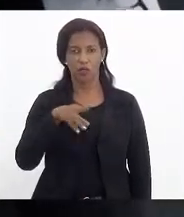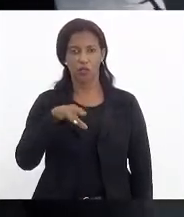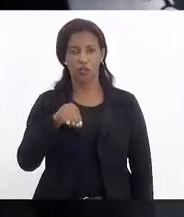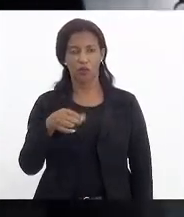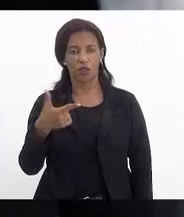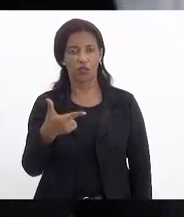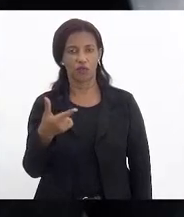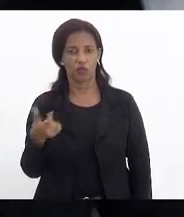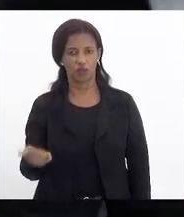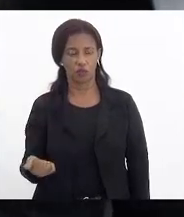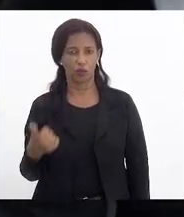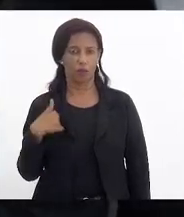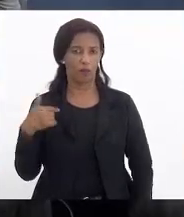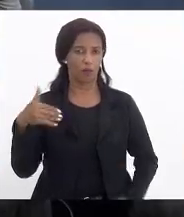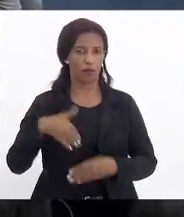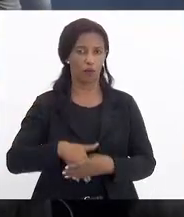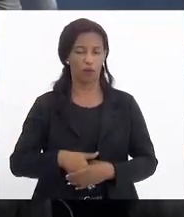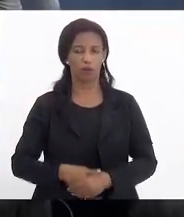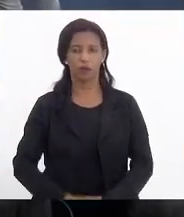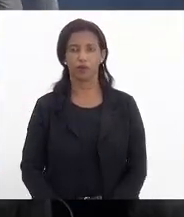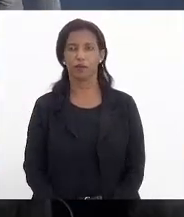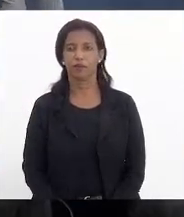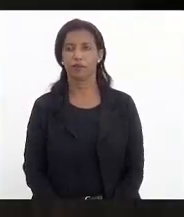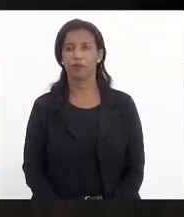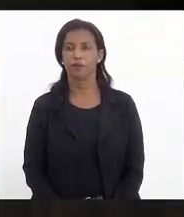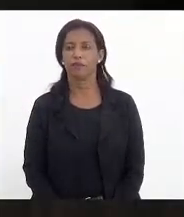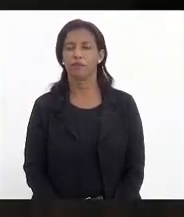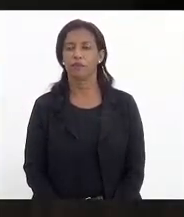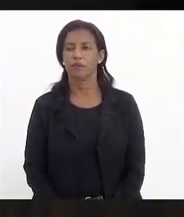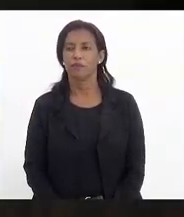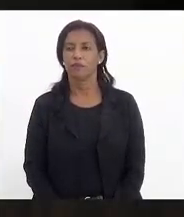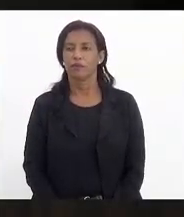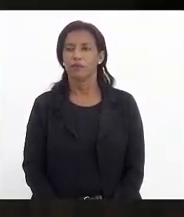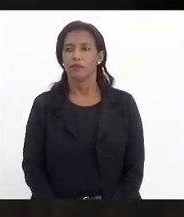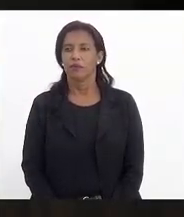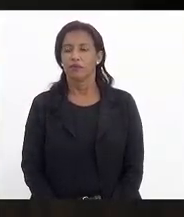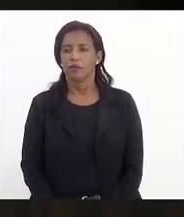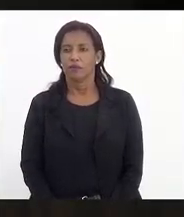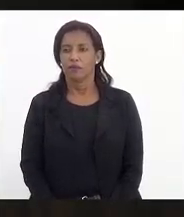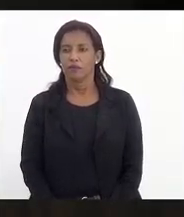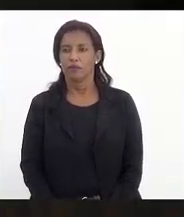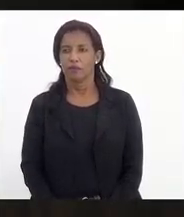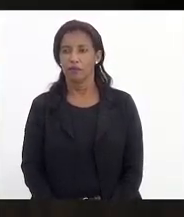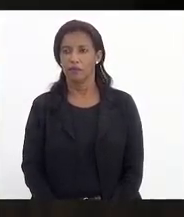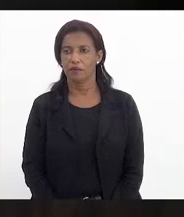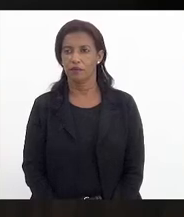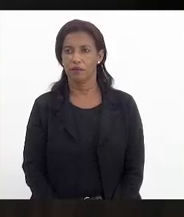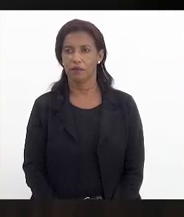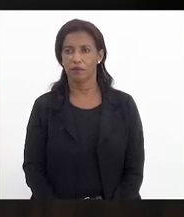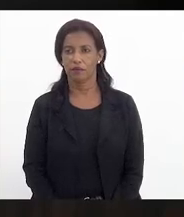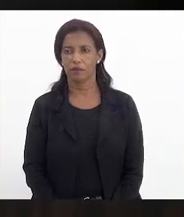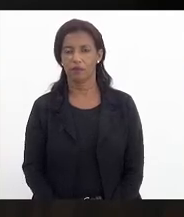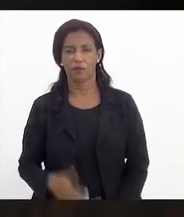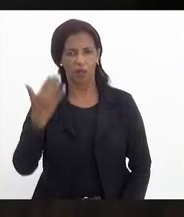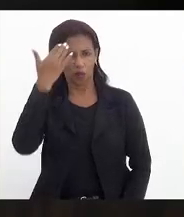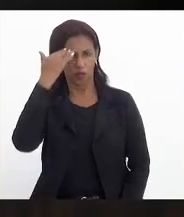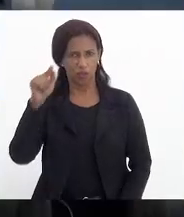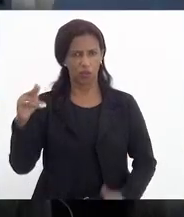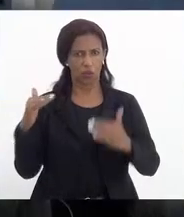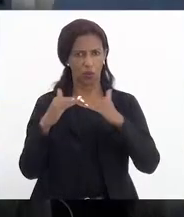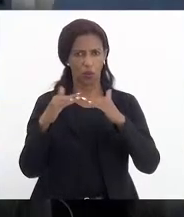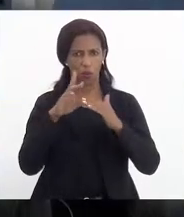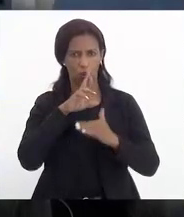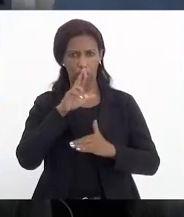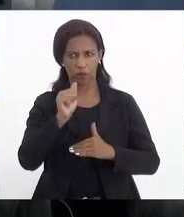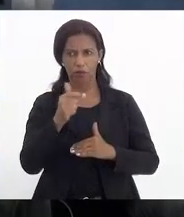maio de 2021. É o voto, senhor presidente. Deputado Rodrigo Amorim, eu entendi que Vossa Excelência deu pela favorável pela Comissão de Servidores,